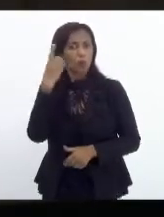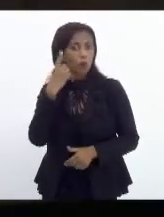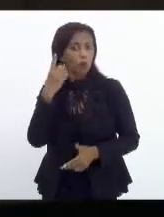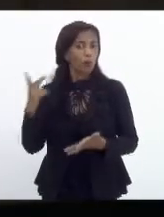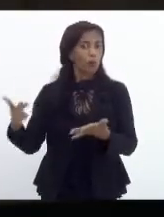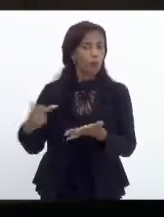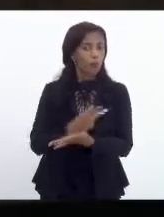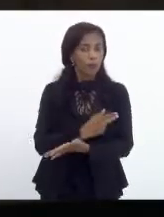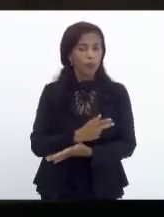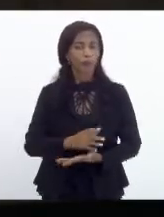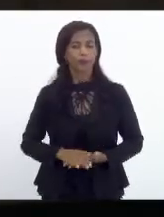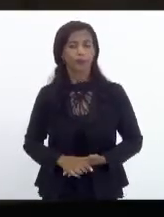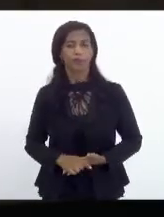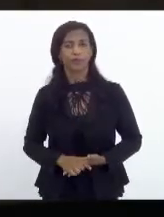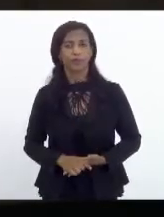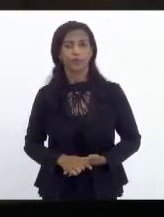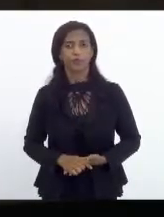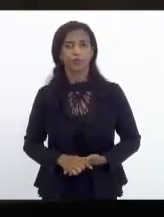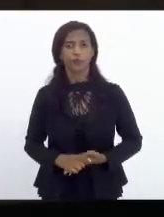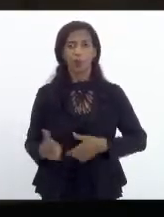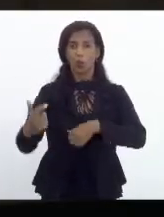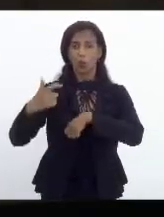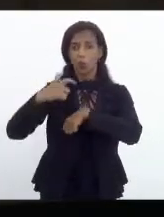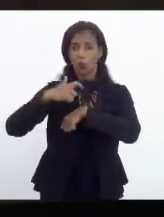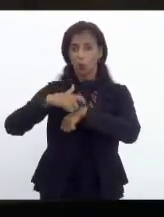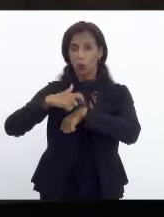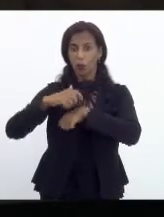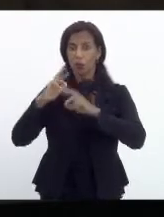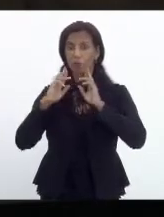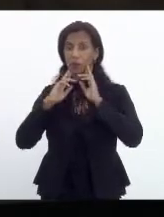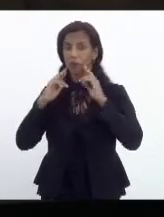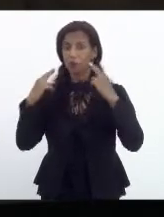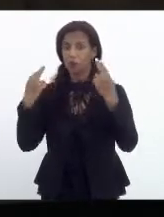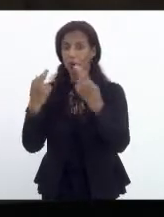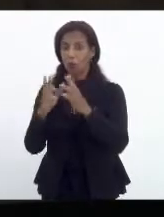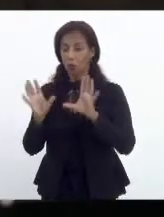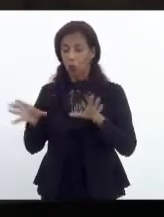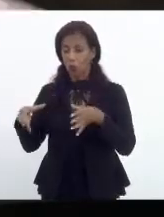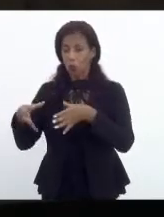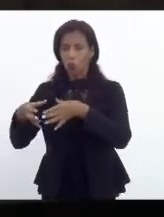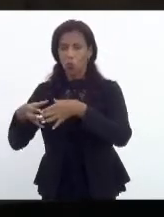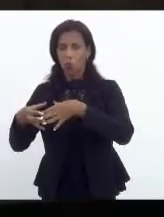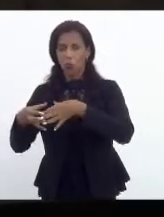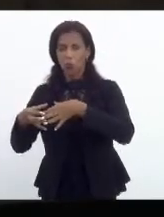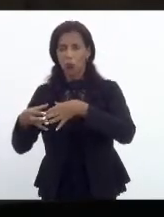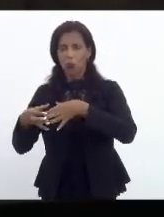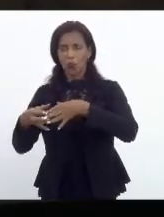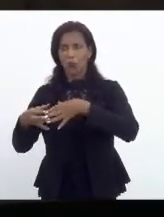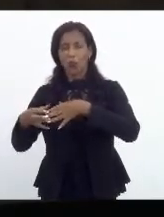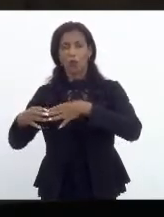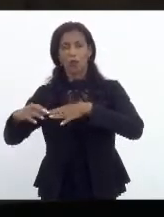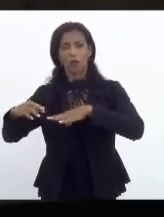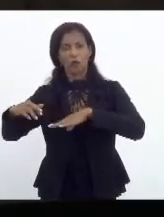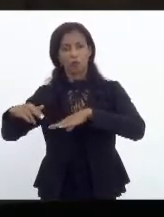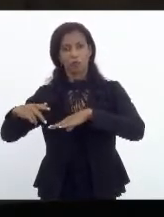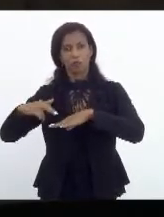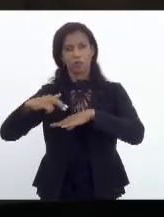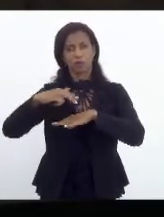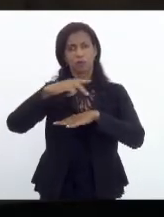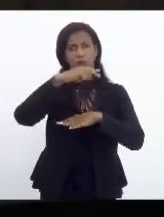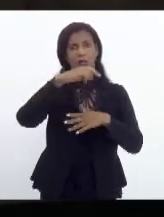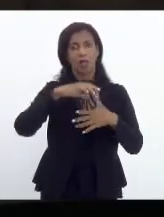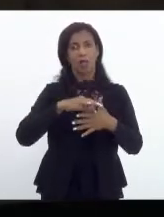Ocorre que, num determinado momento da reunião, um grupo de servidores subiu para a liderança de governo, senhor